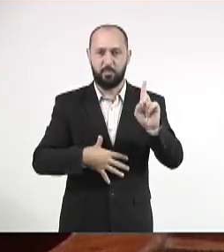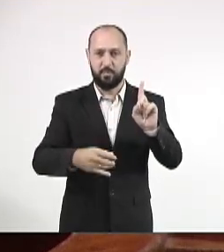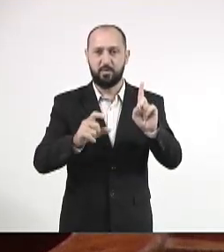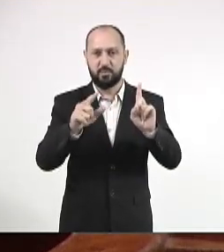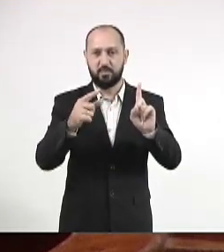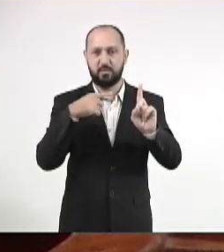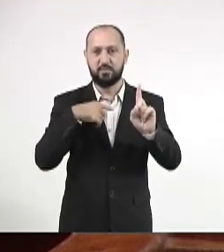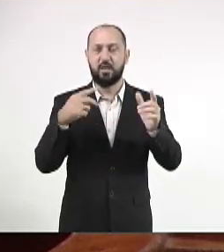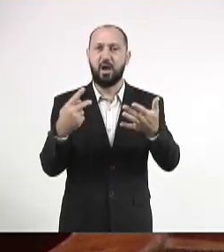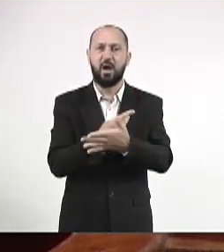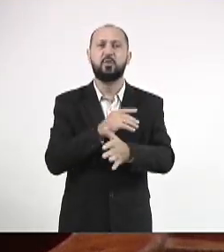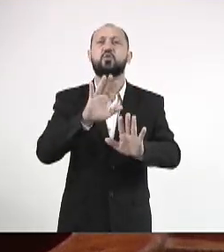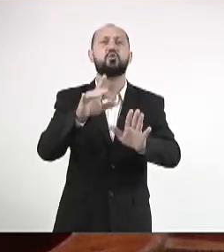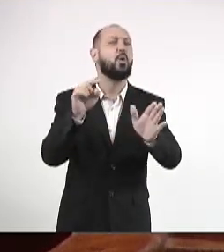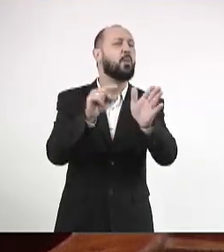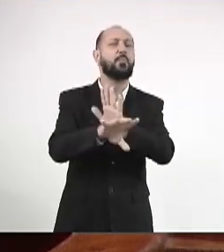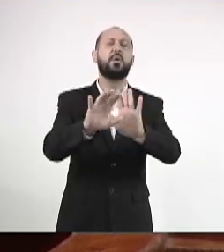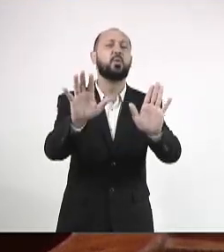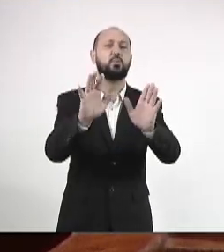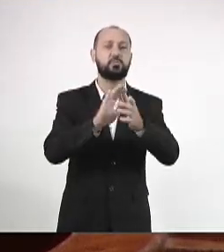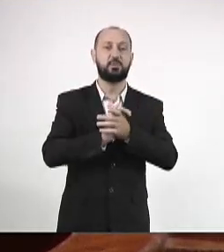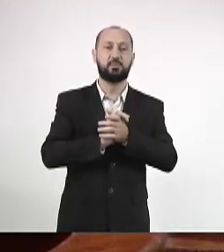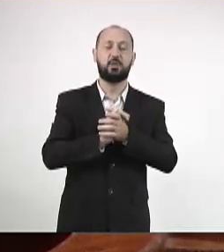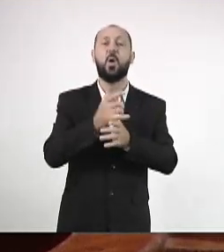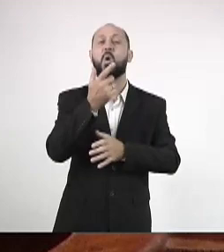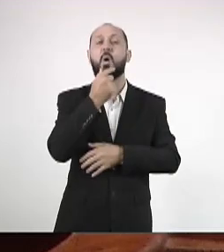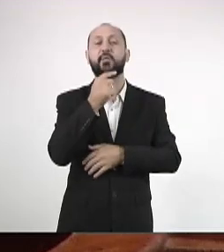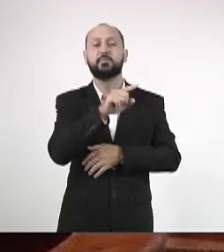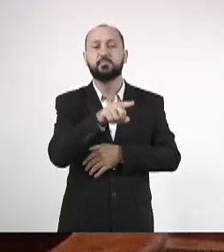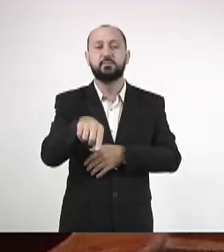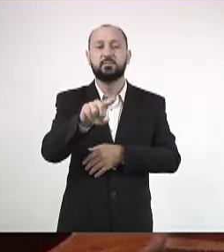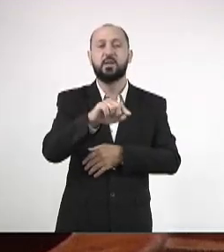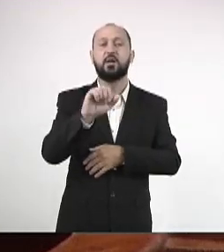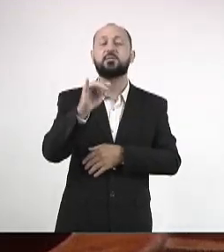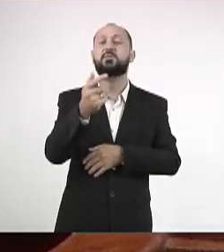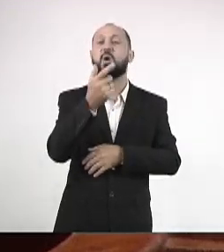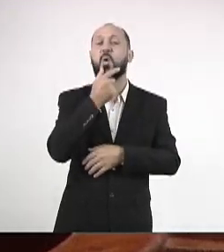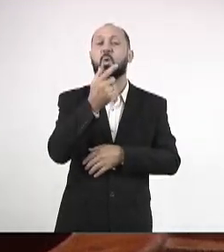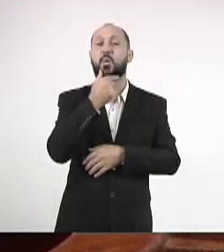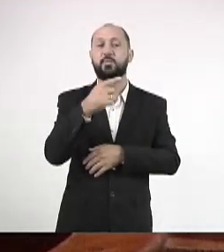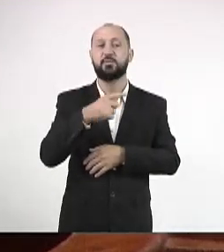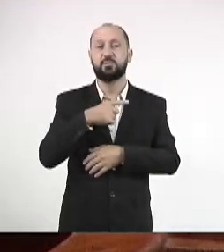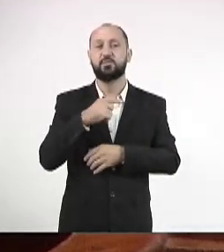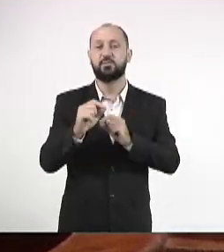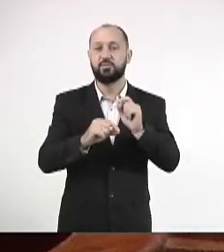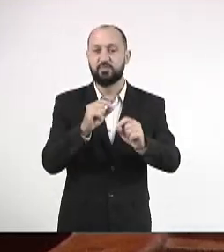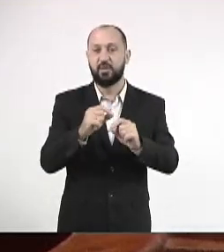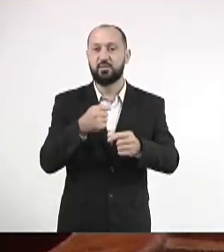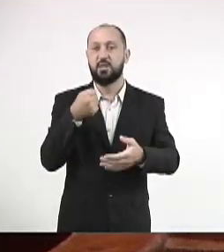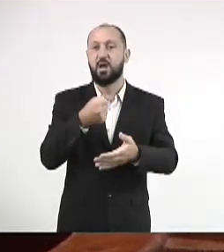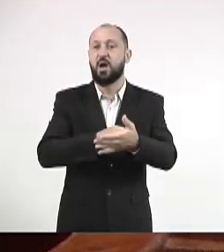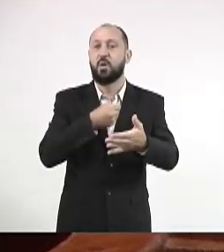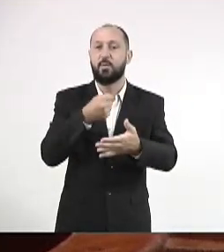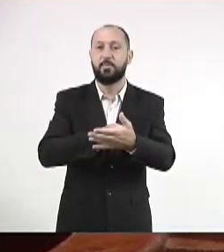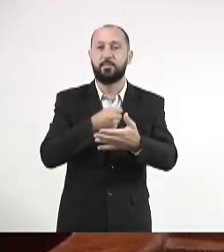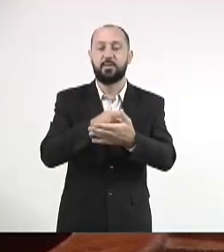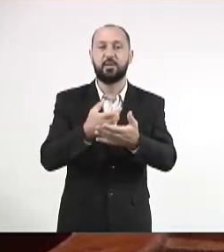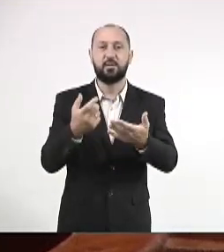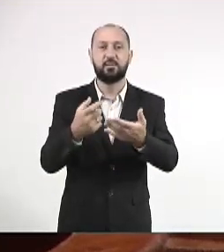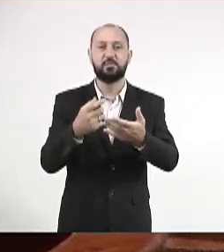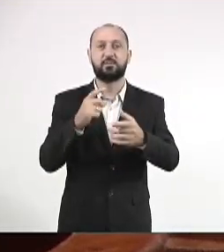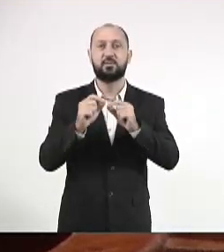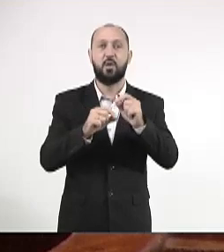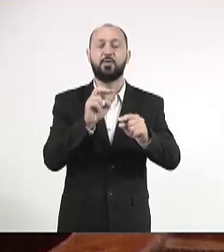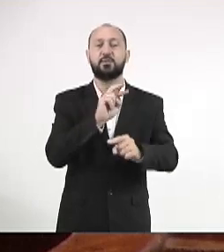ilegal? Isso é uma pergunta que eu faço aos homens. Se os homens tivessem a obrigação